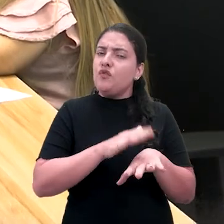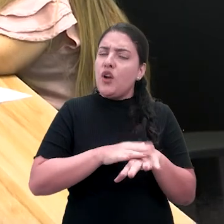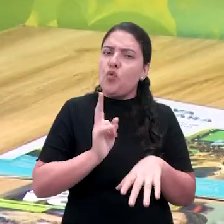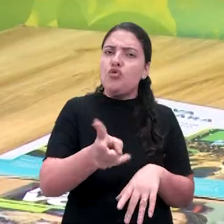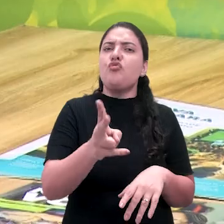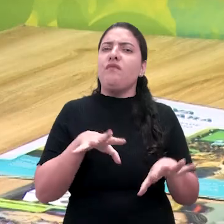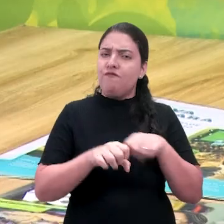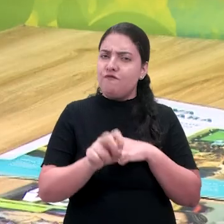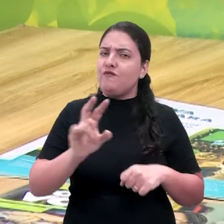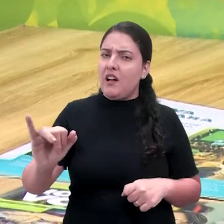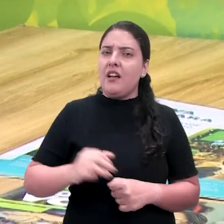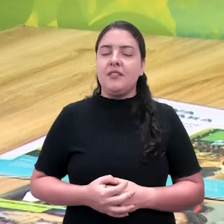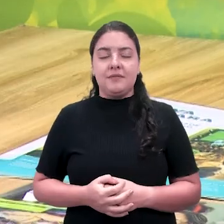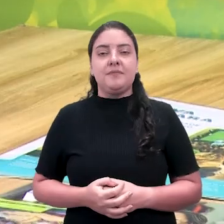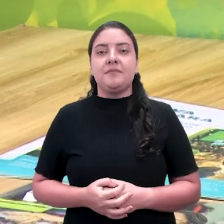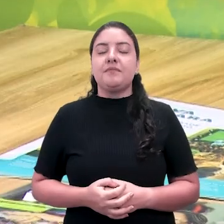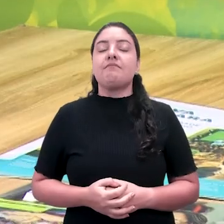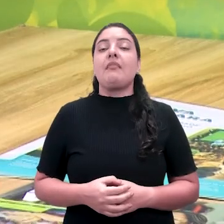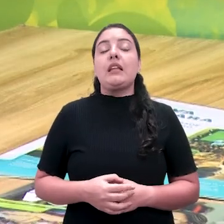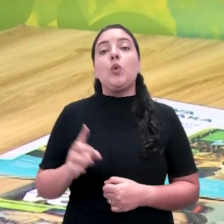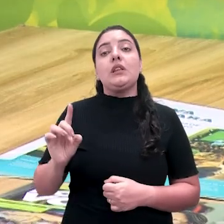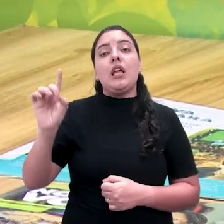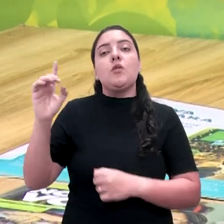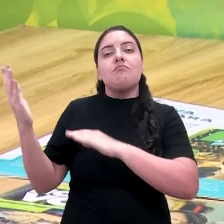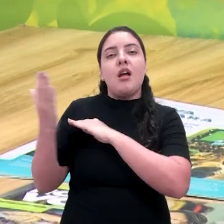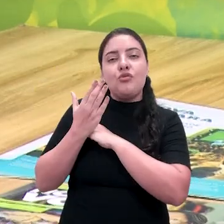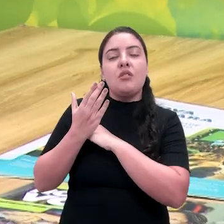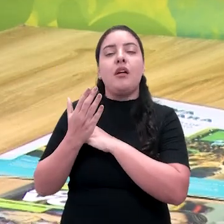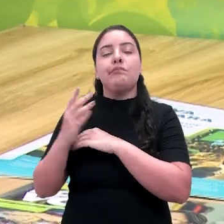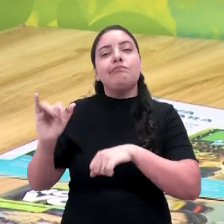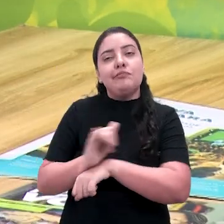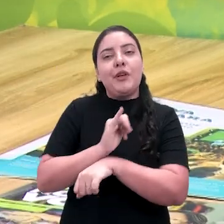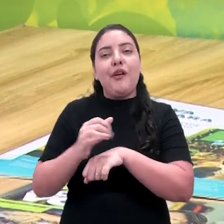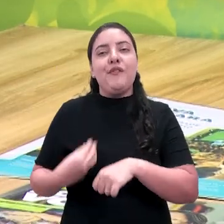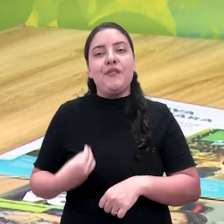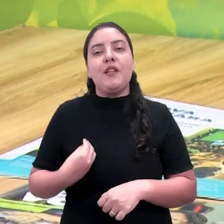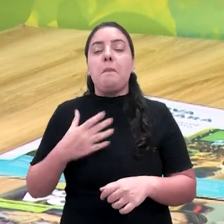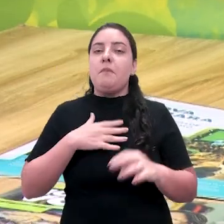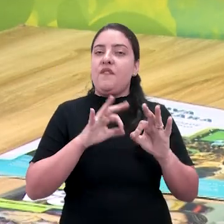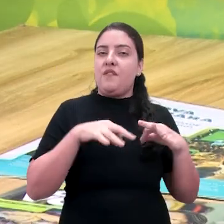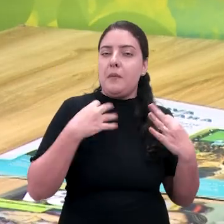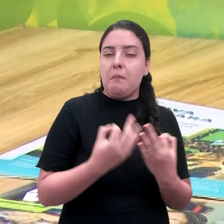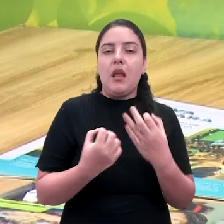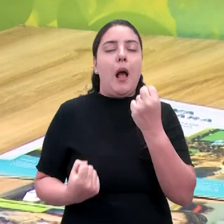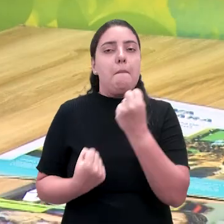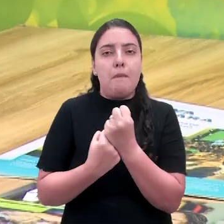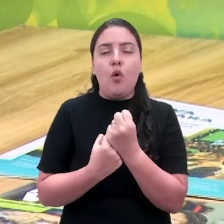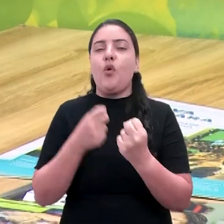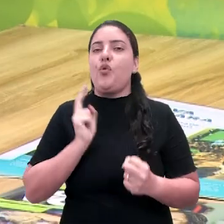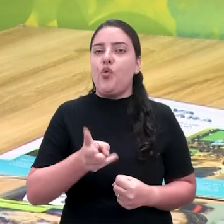vai concluir. Então, graças a Deus, Deus foi colocando pessoas na minha vida, né? A minha família sempre me deu muito apoio